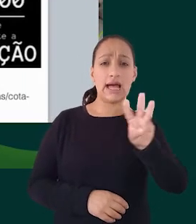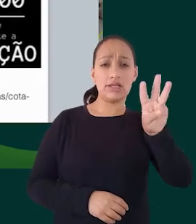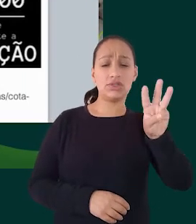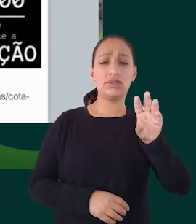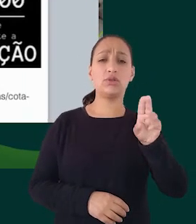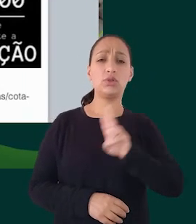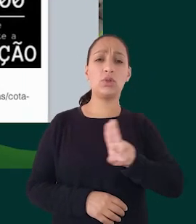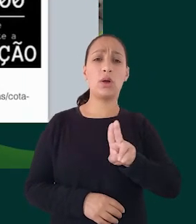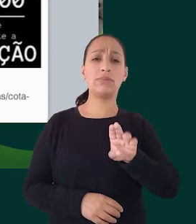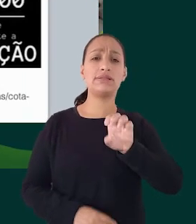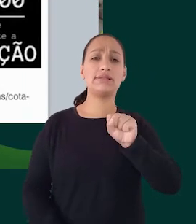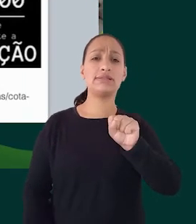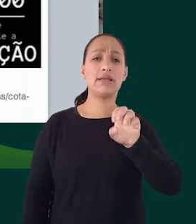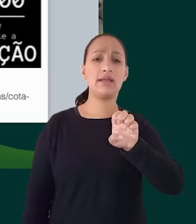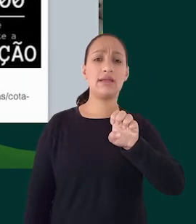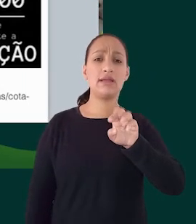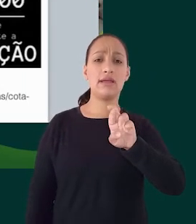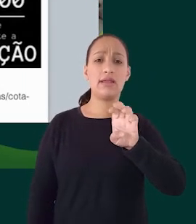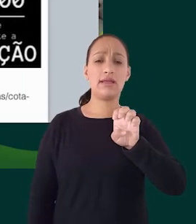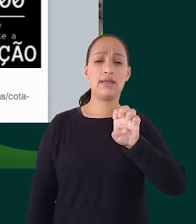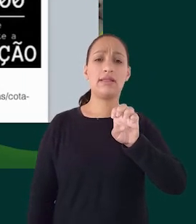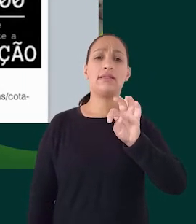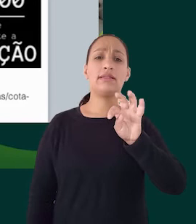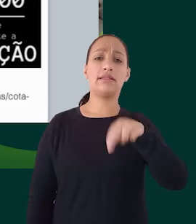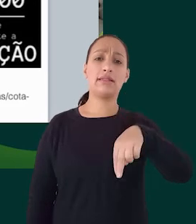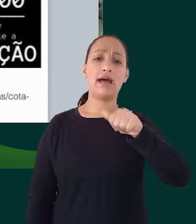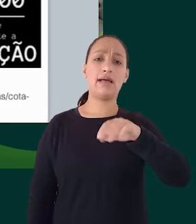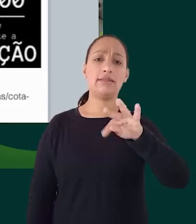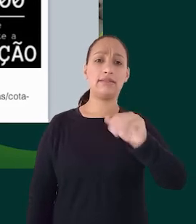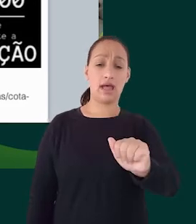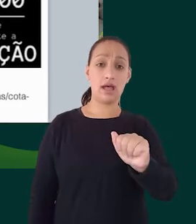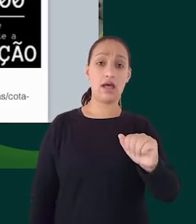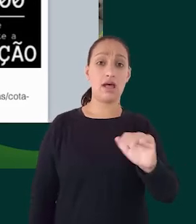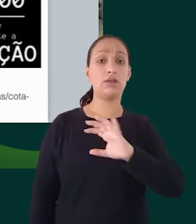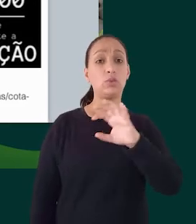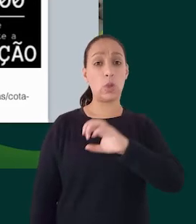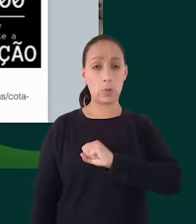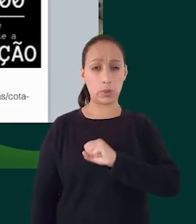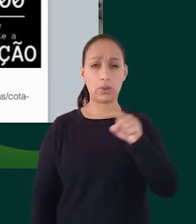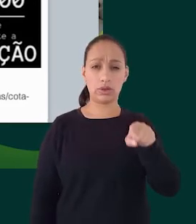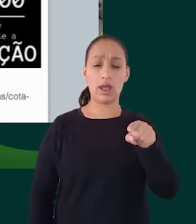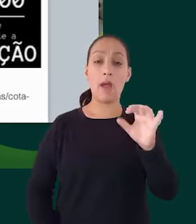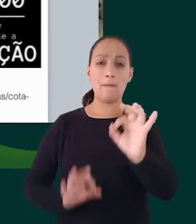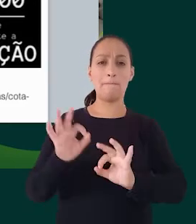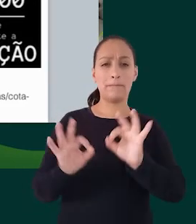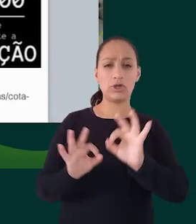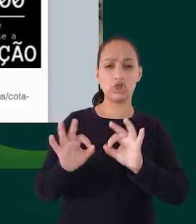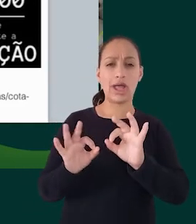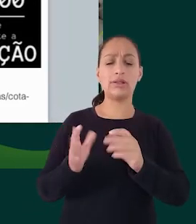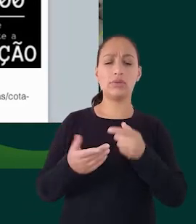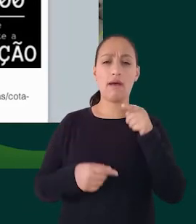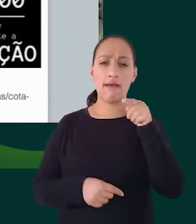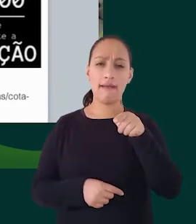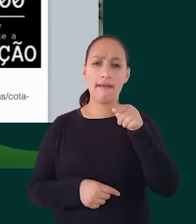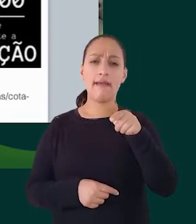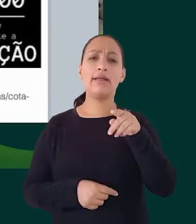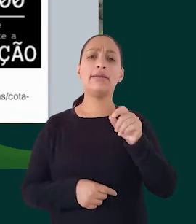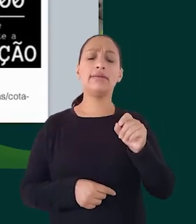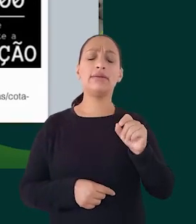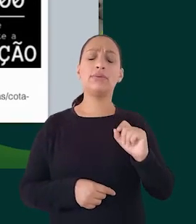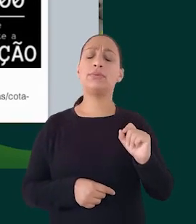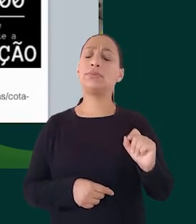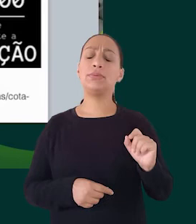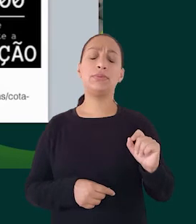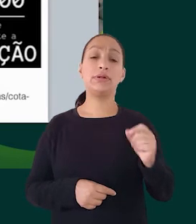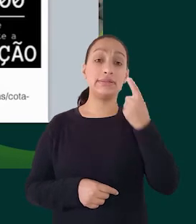Amor. É um projeto, né, que se chama Operação Serenata do Amor. E esse projeto ele é